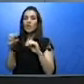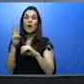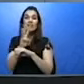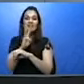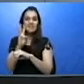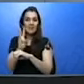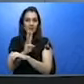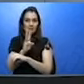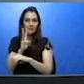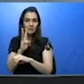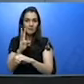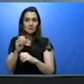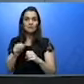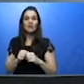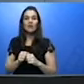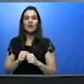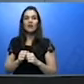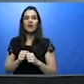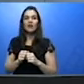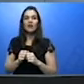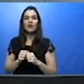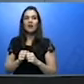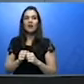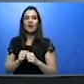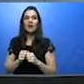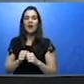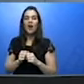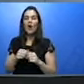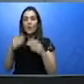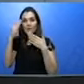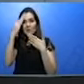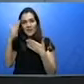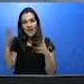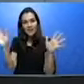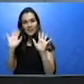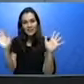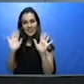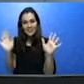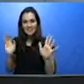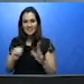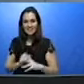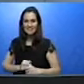ela irá lhe ajudar, ok? Obrigada, até a próxima aula. Tchau!